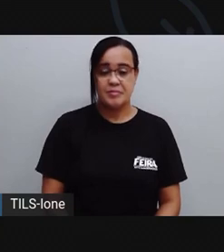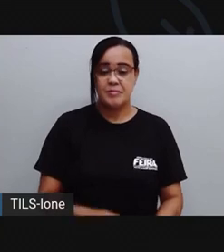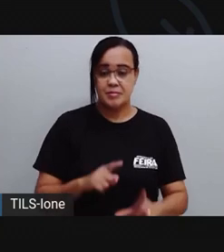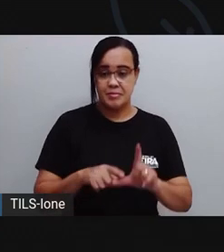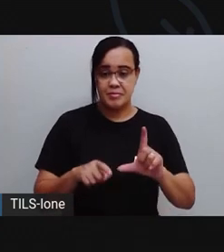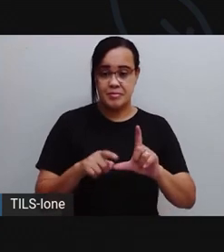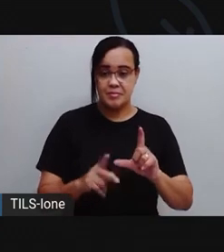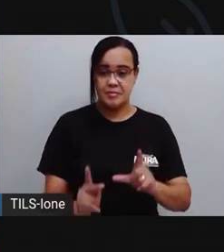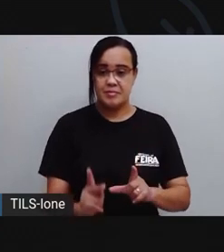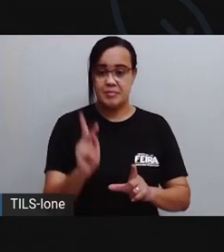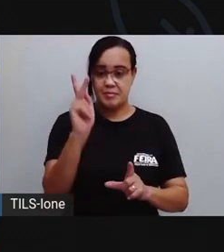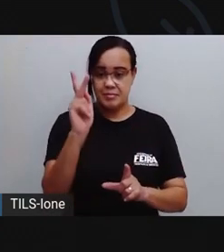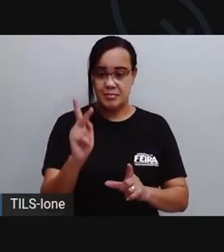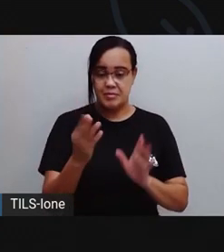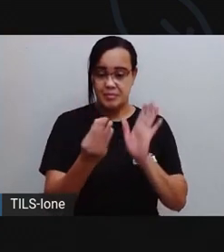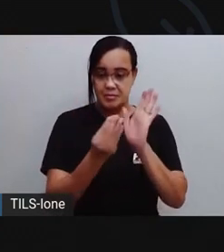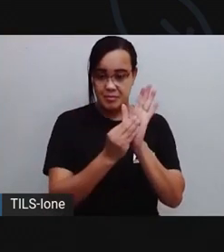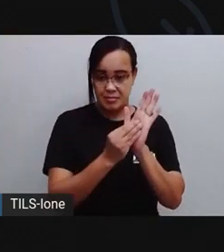novo.